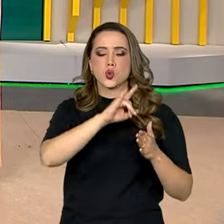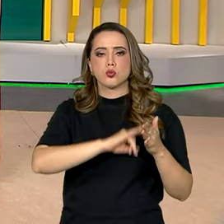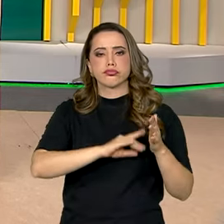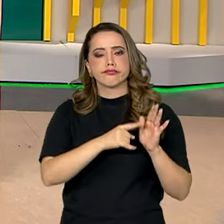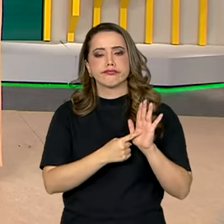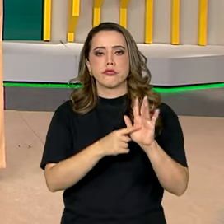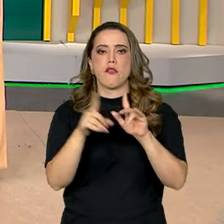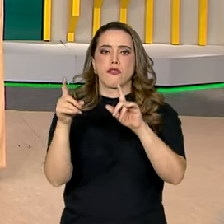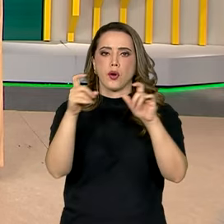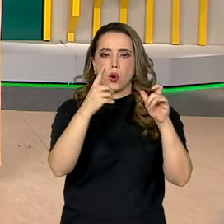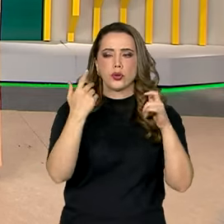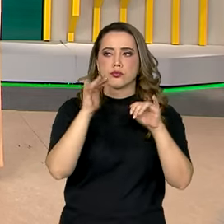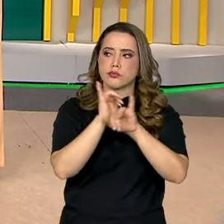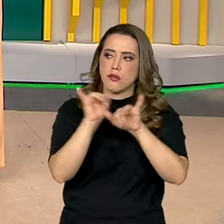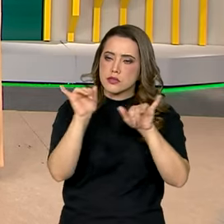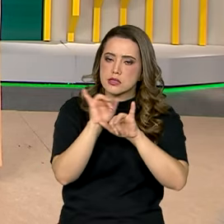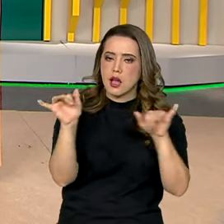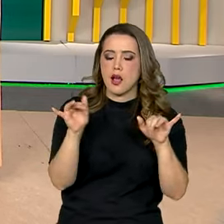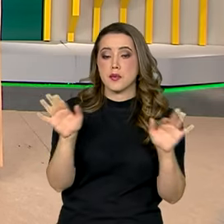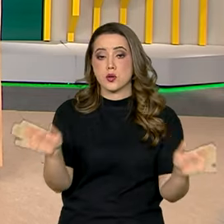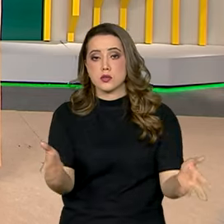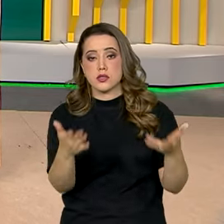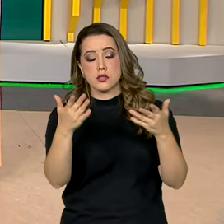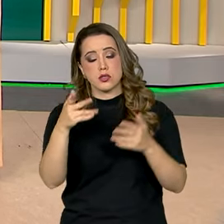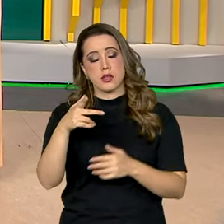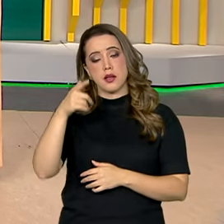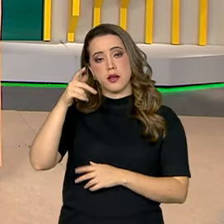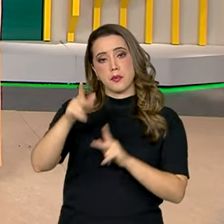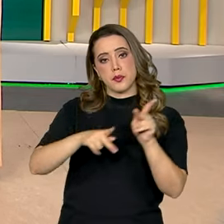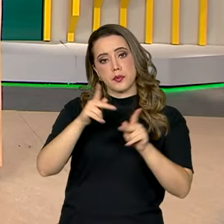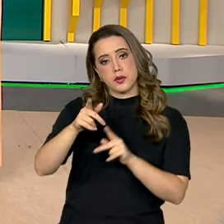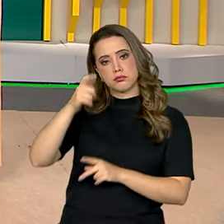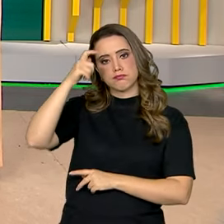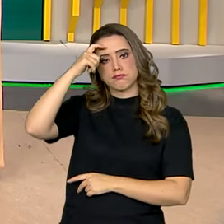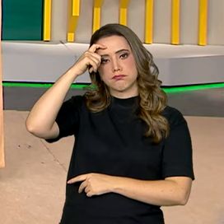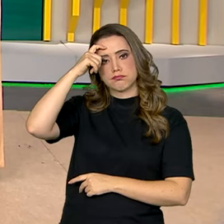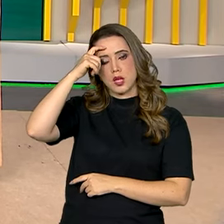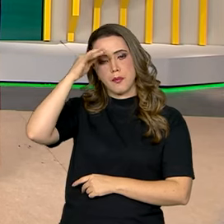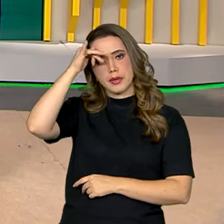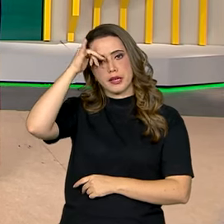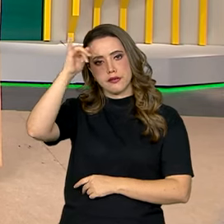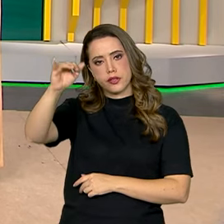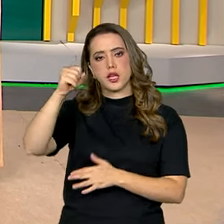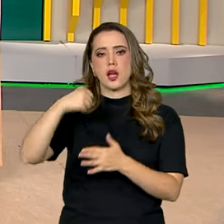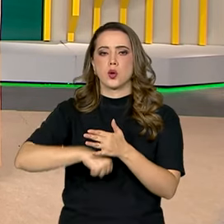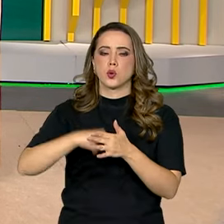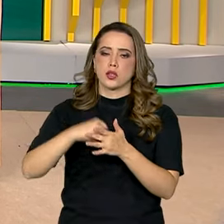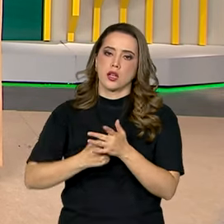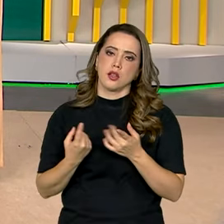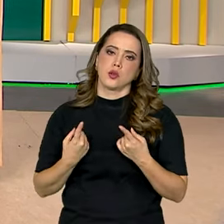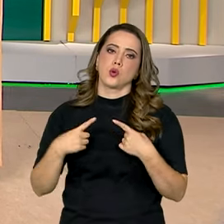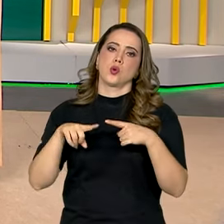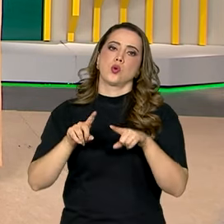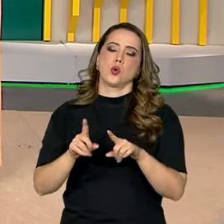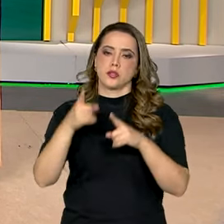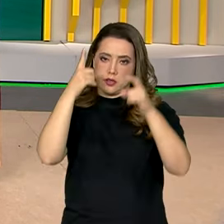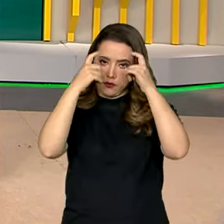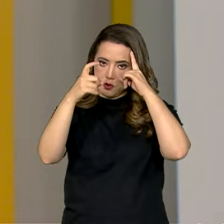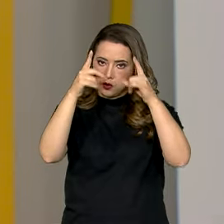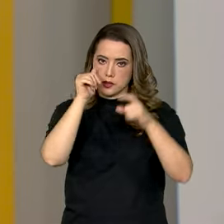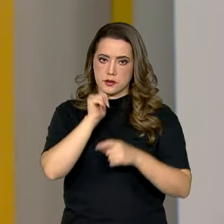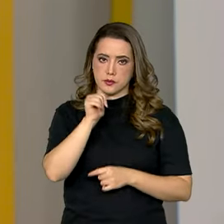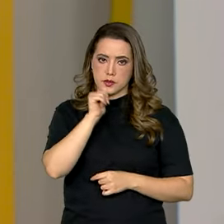educativos para conscientizar e mobilizar a população brasileira para a prevenção e o enfrentamento à violência de